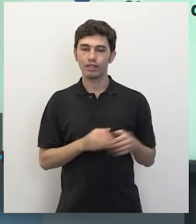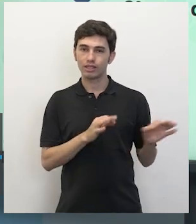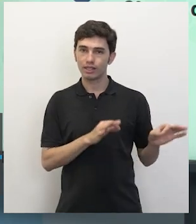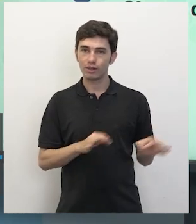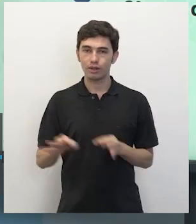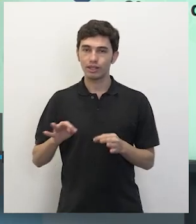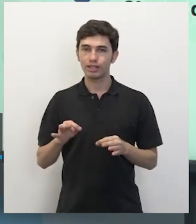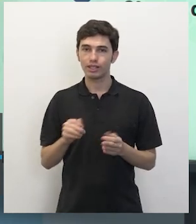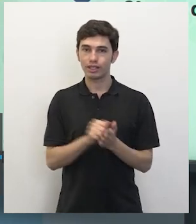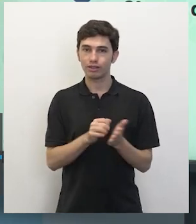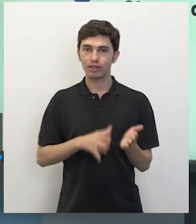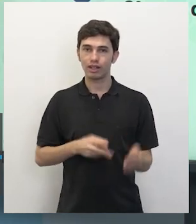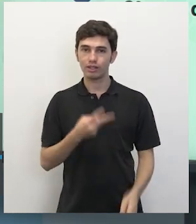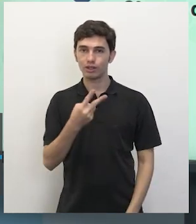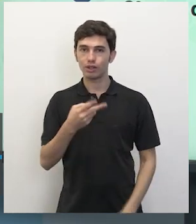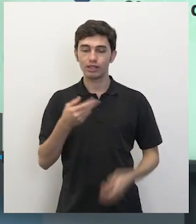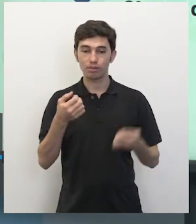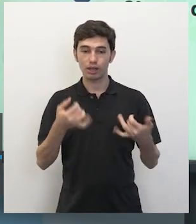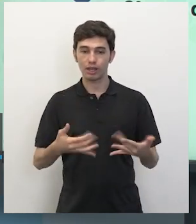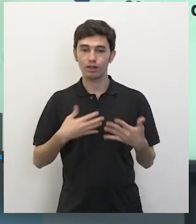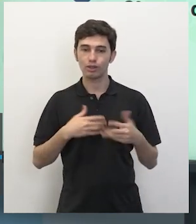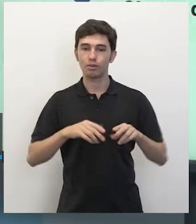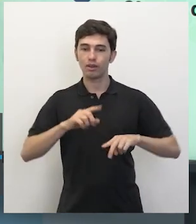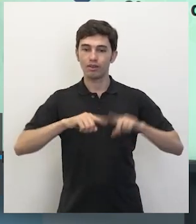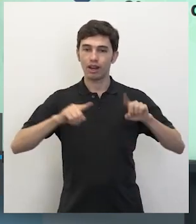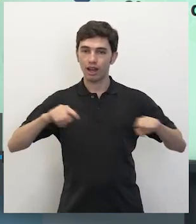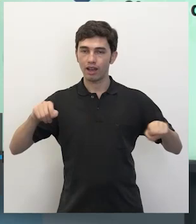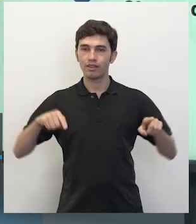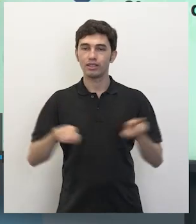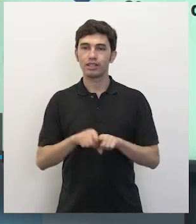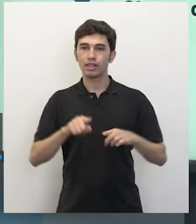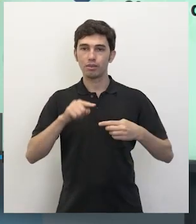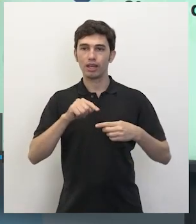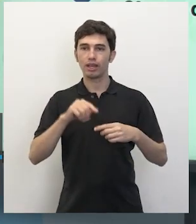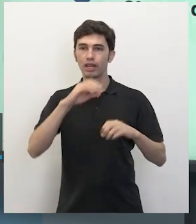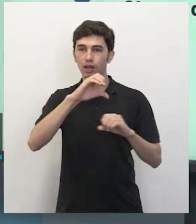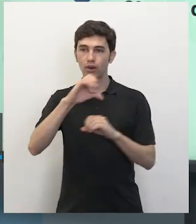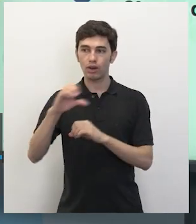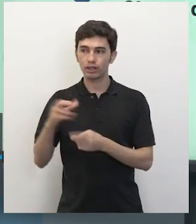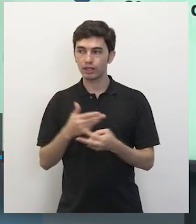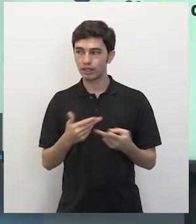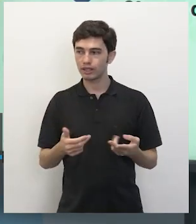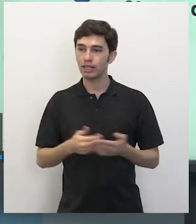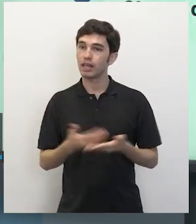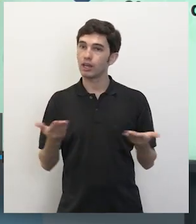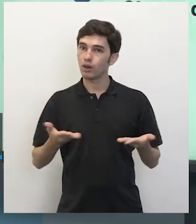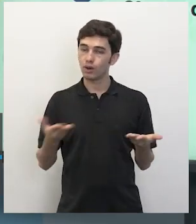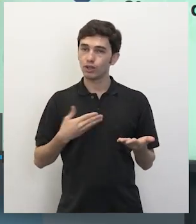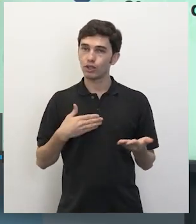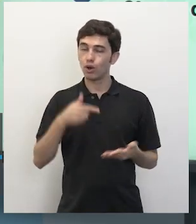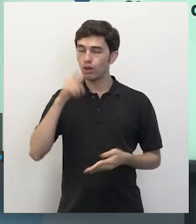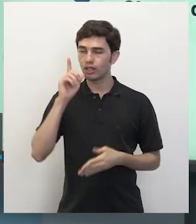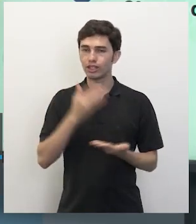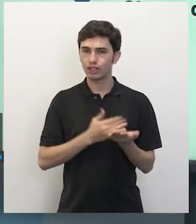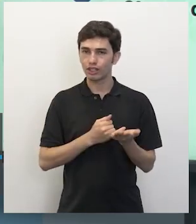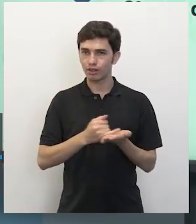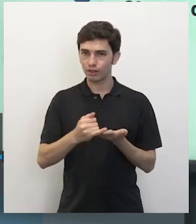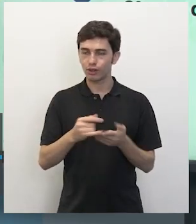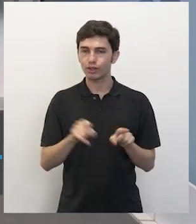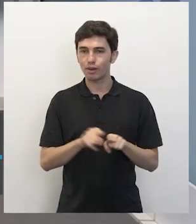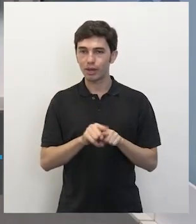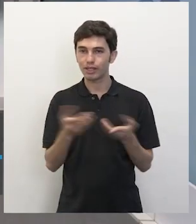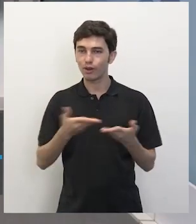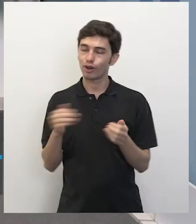hoje necessariamente sobre variáveis incógnitas. Ontem já demos uma pequena introdução e hoje comigo aqui, professora Viviane. Bom dia,